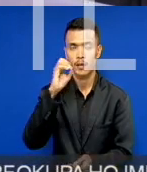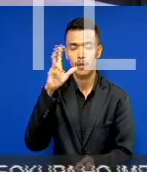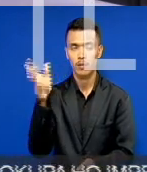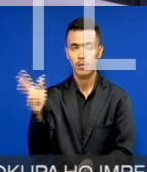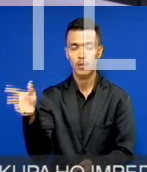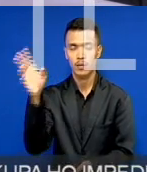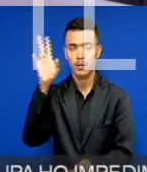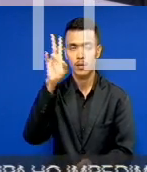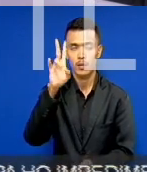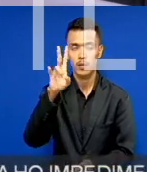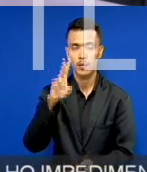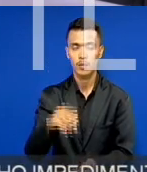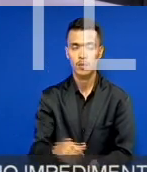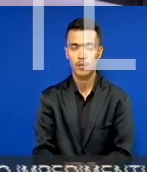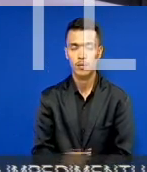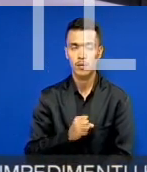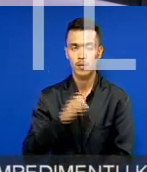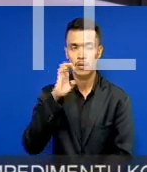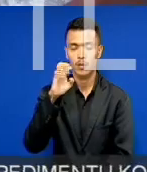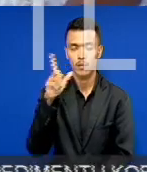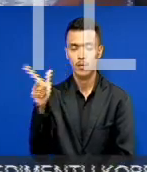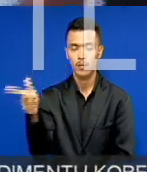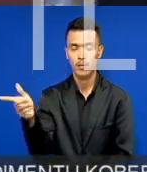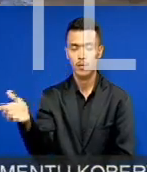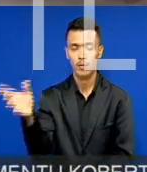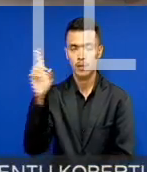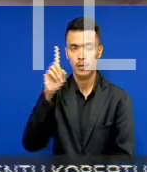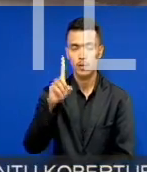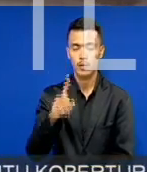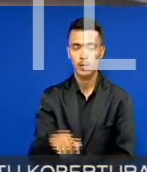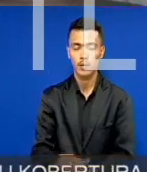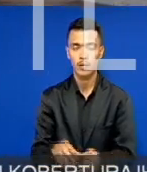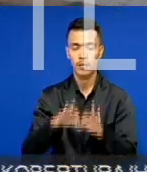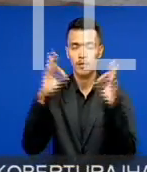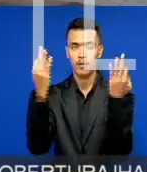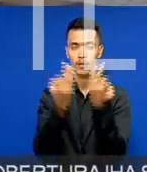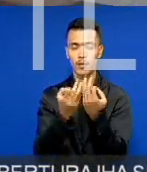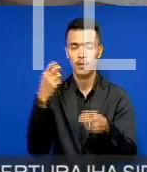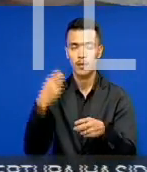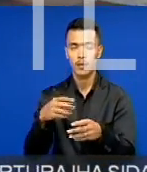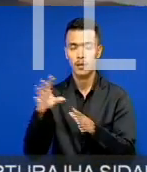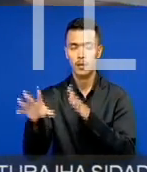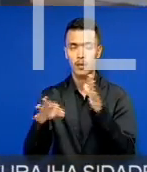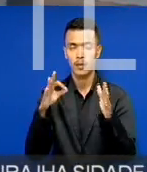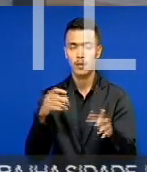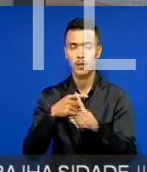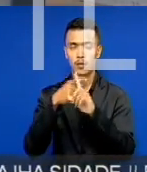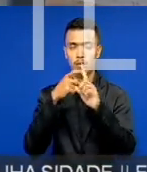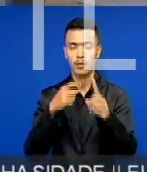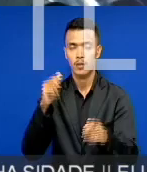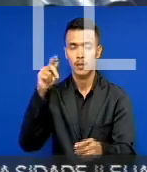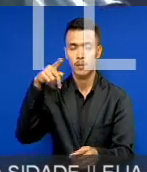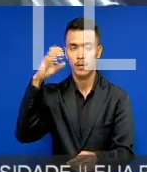Sin Hito, o Same Limanor Sin Ida. Enquanto uma KNB afetado no reta na reverificação com a Autoridade